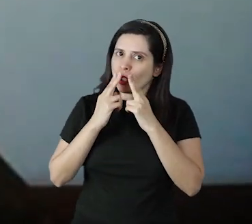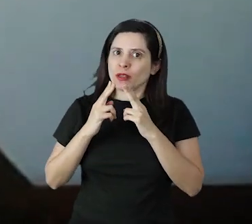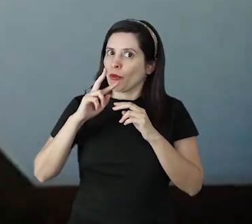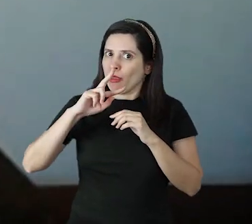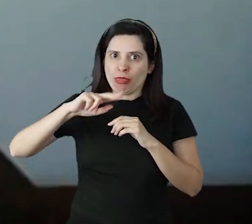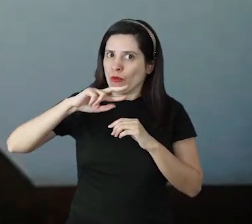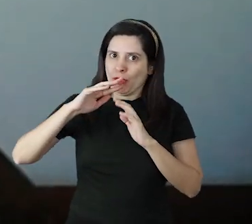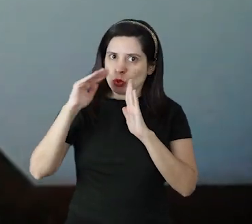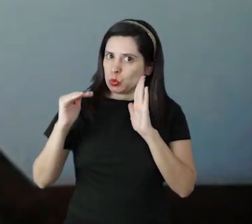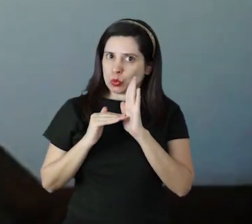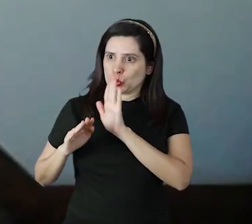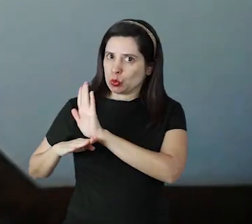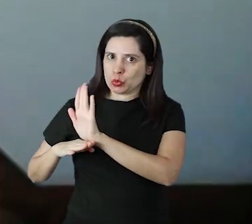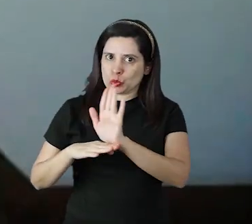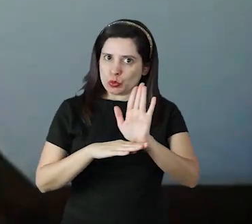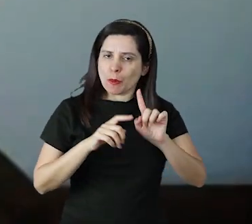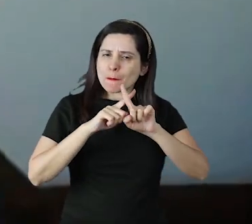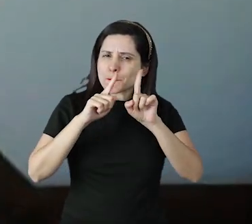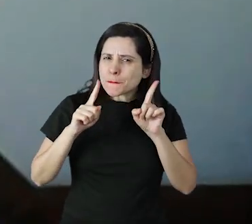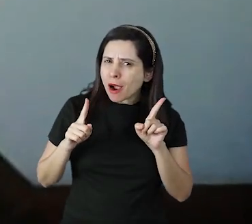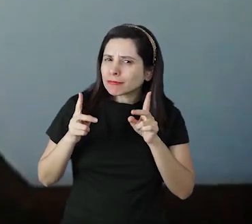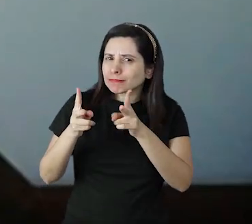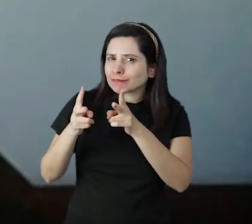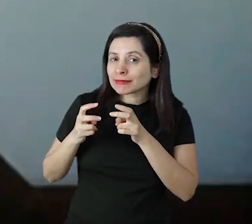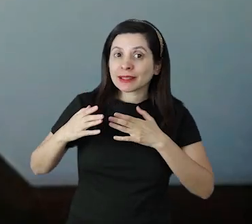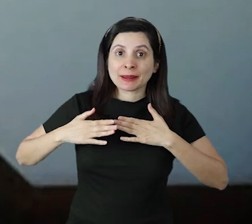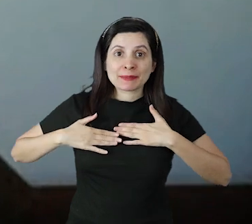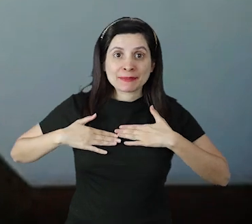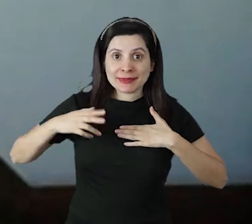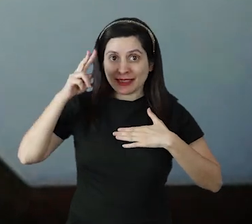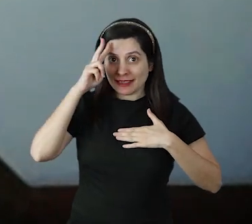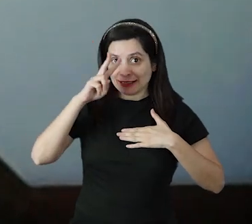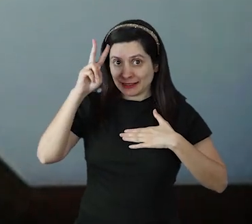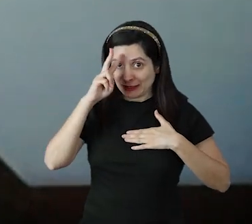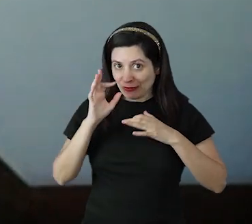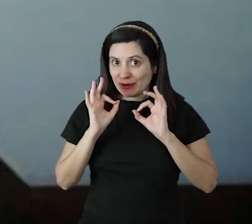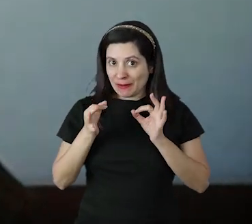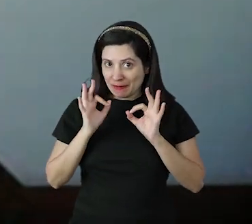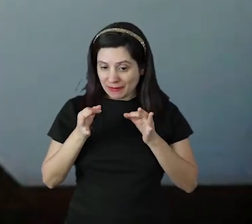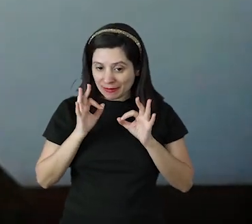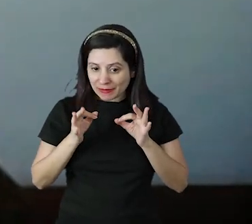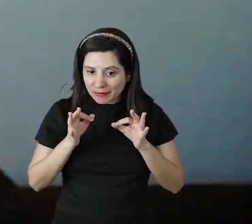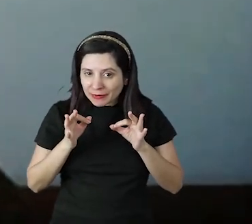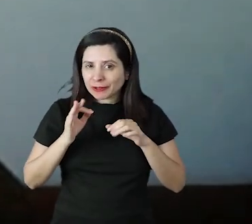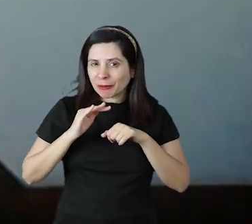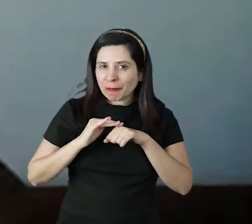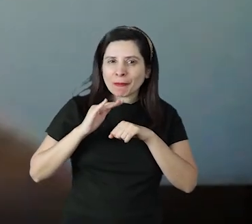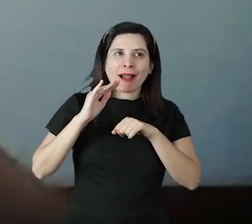aplica, mas eu comecei a ver que, nas minhas histórias, mesmo sendo mais